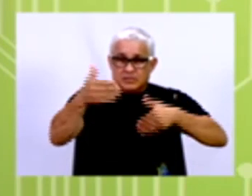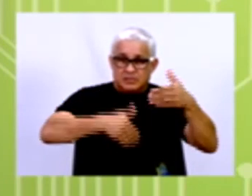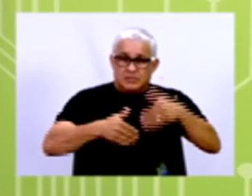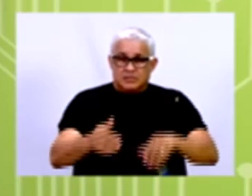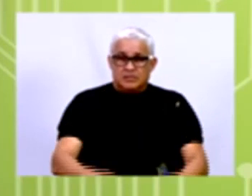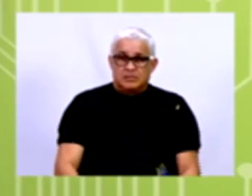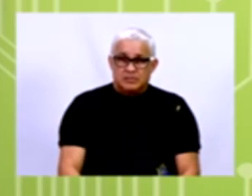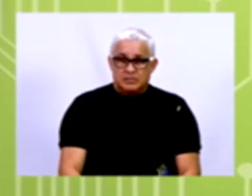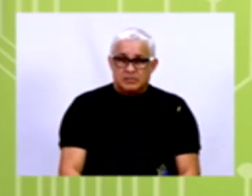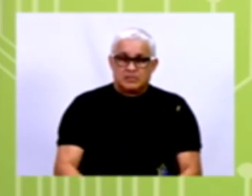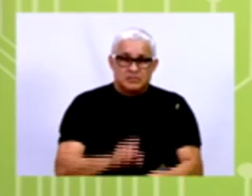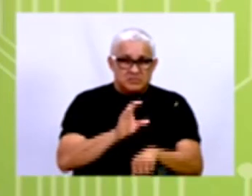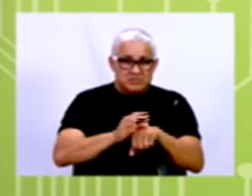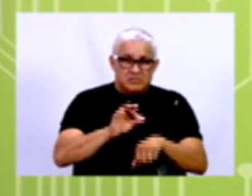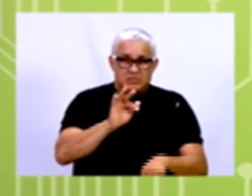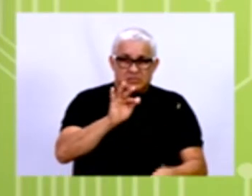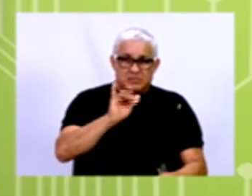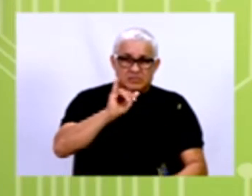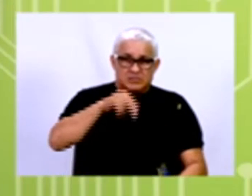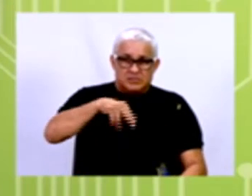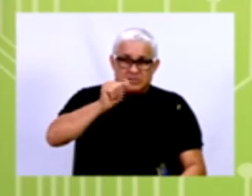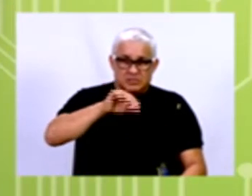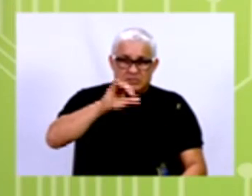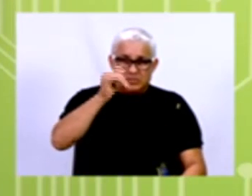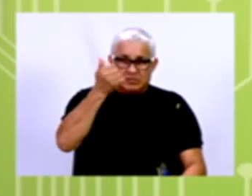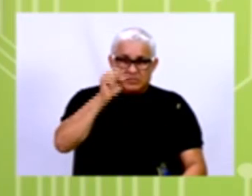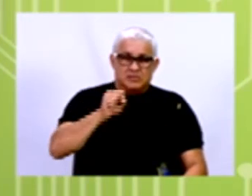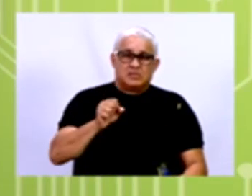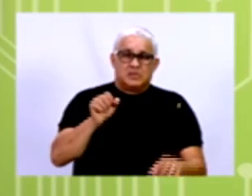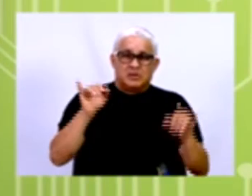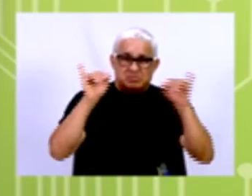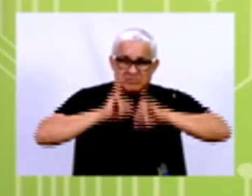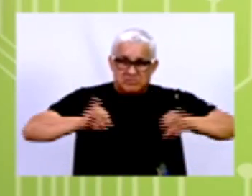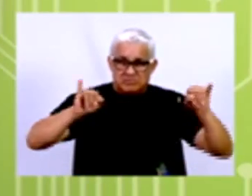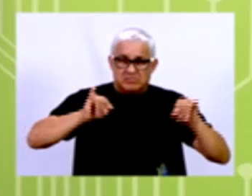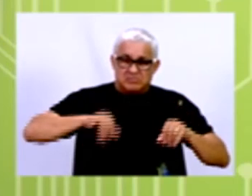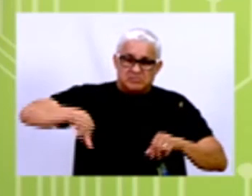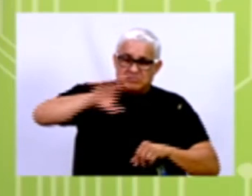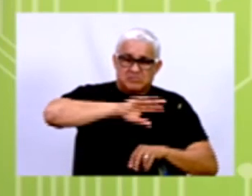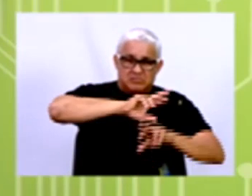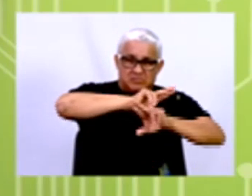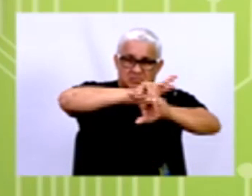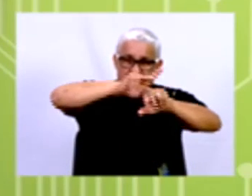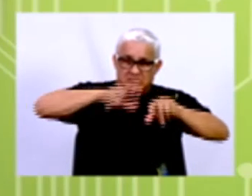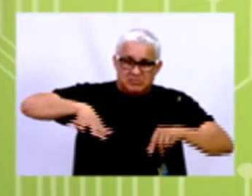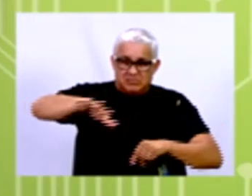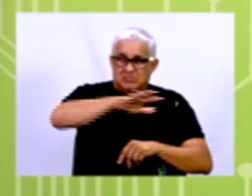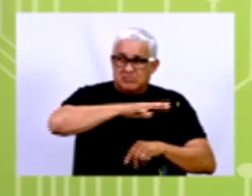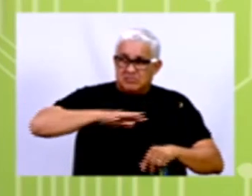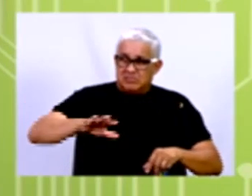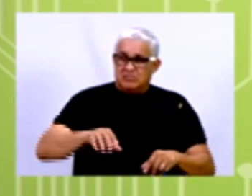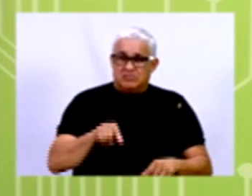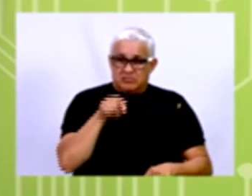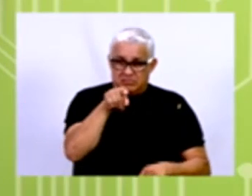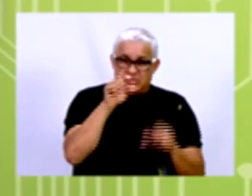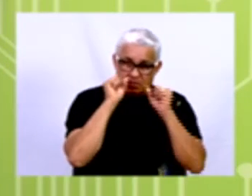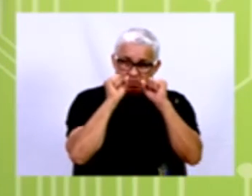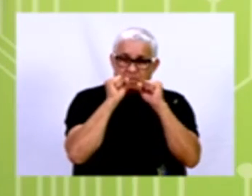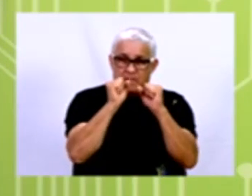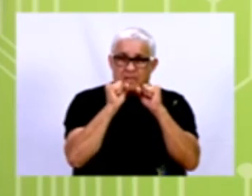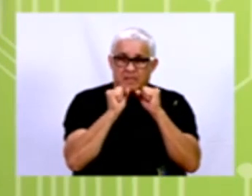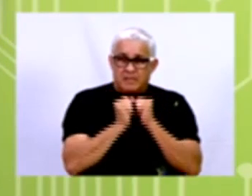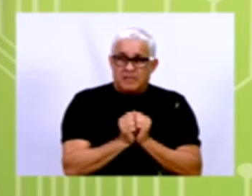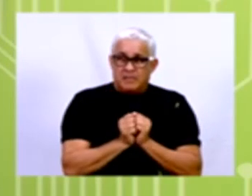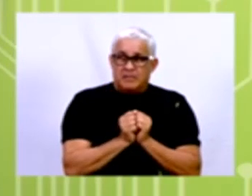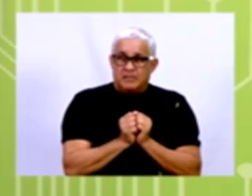um curso de finanças, de informática e de outras áreas, de forma que você possa, ao